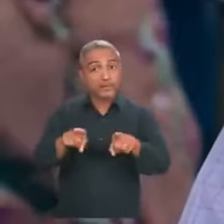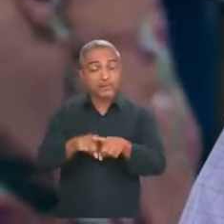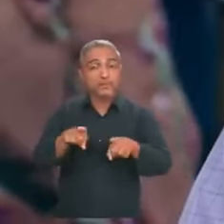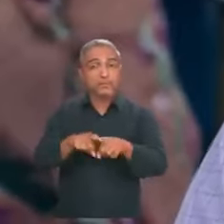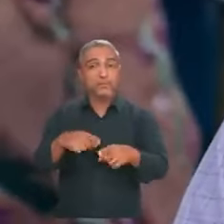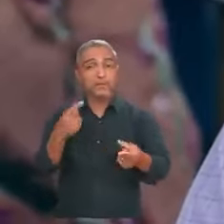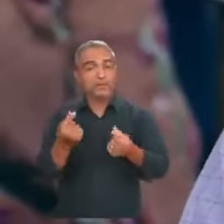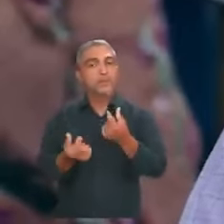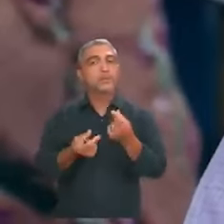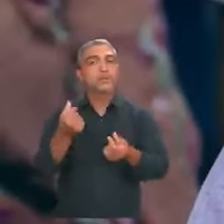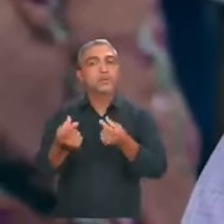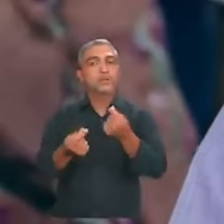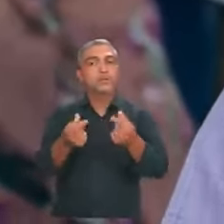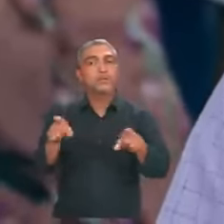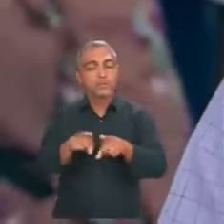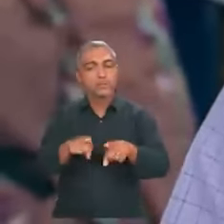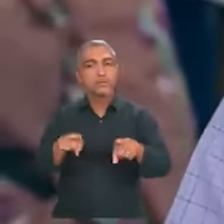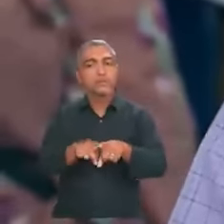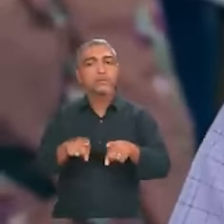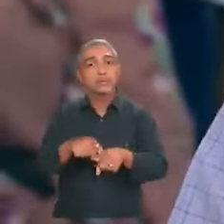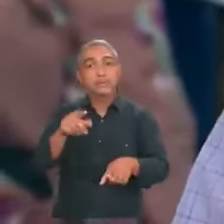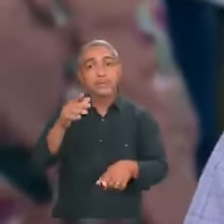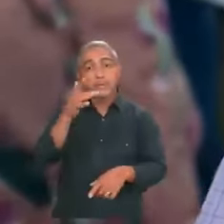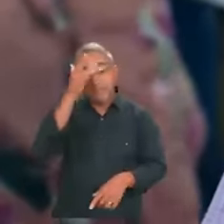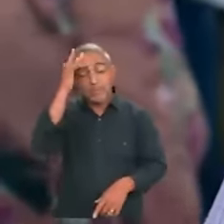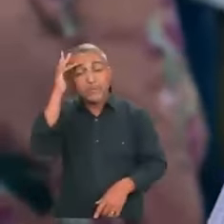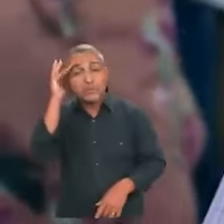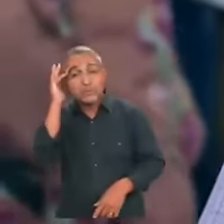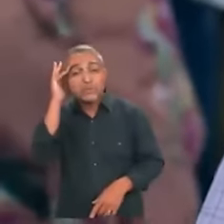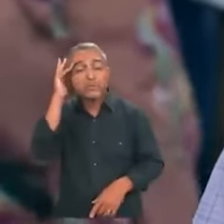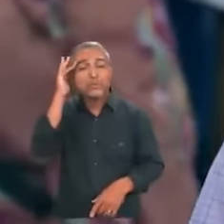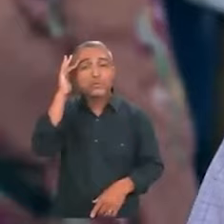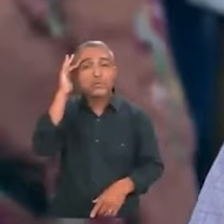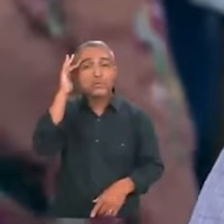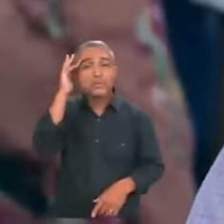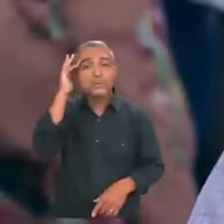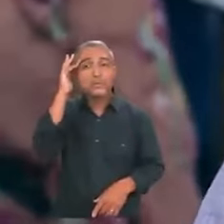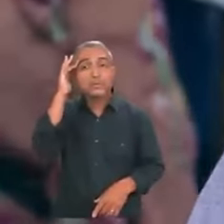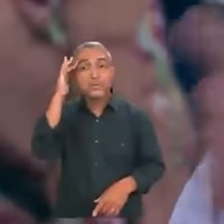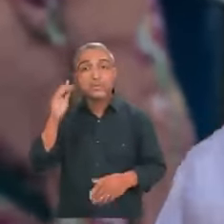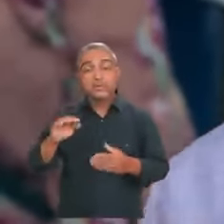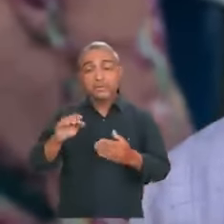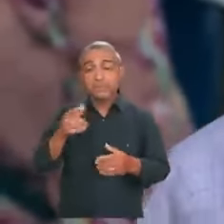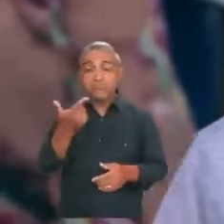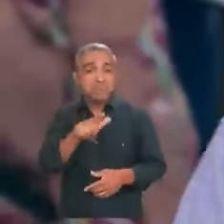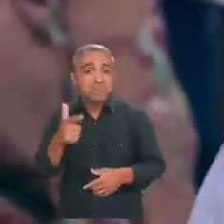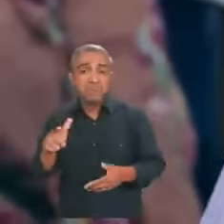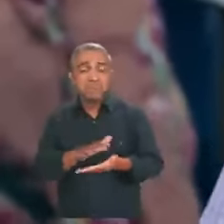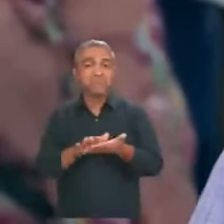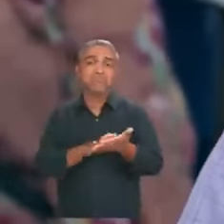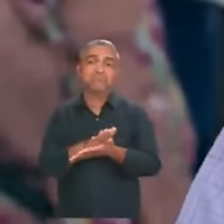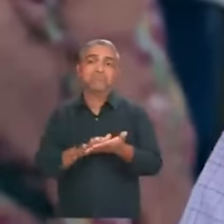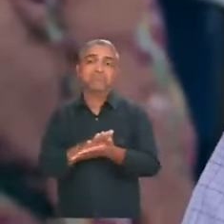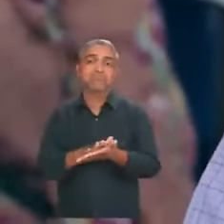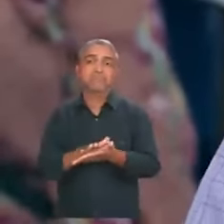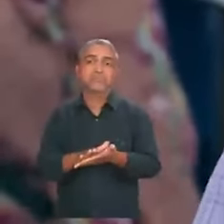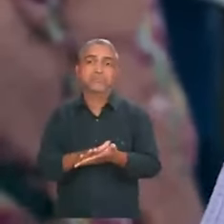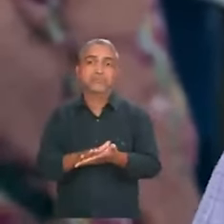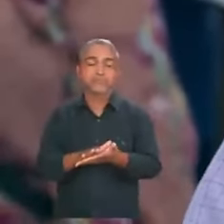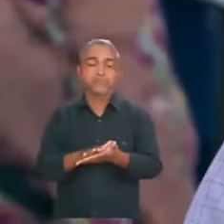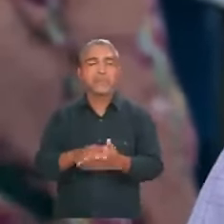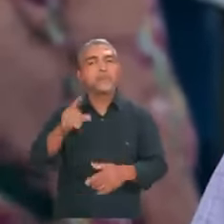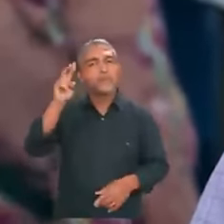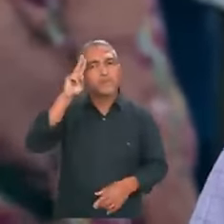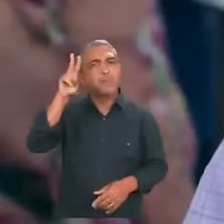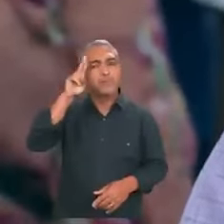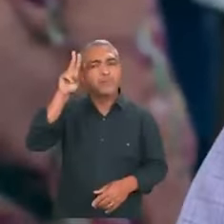entre pessoas marginalizadas e povos não alcançados Então esse negócio se você pensar mas quem era eu quando eu estava na faculdade